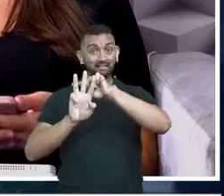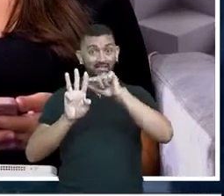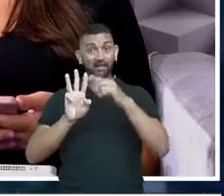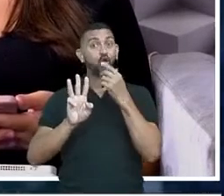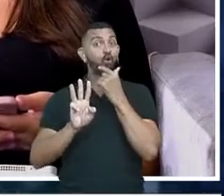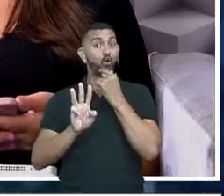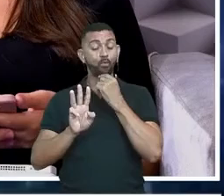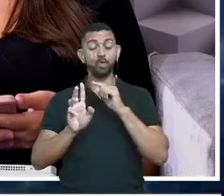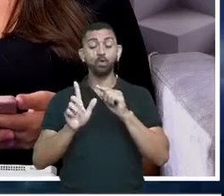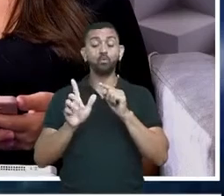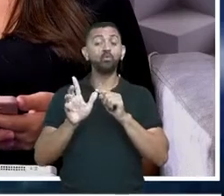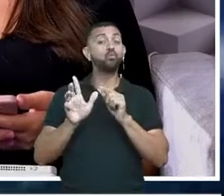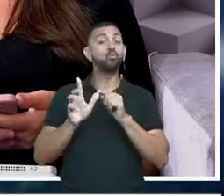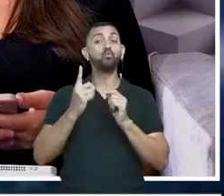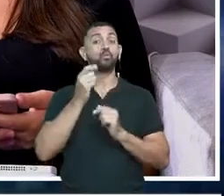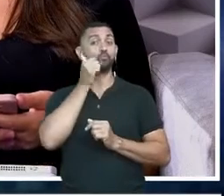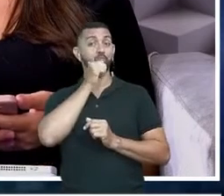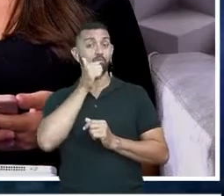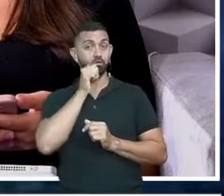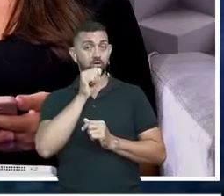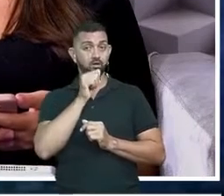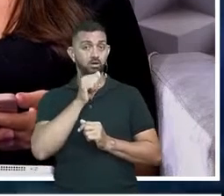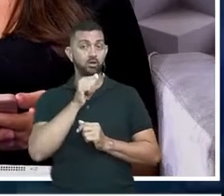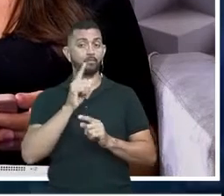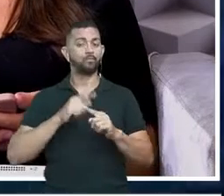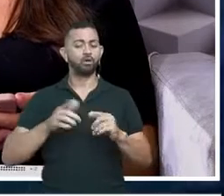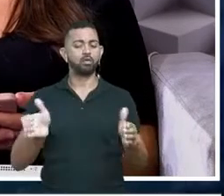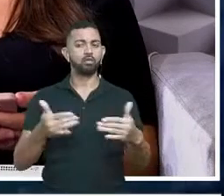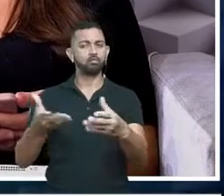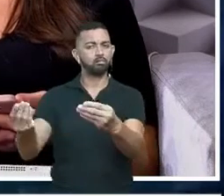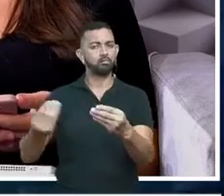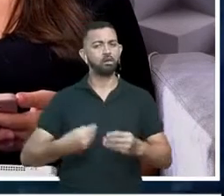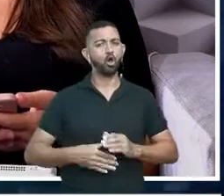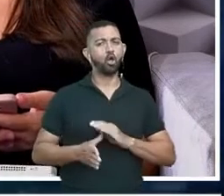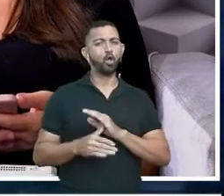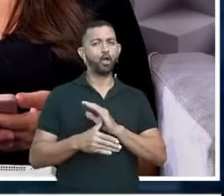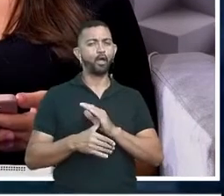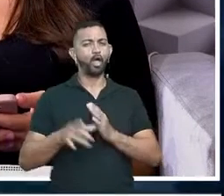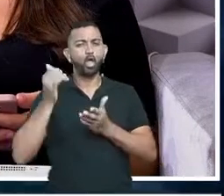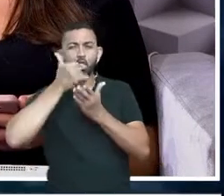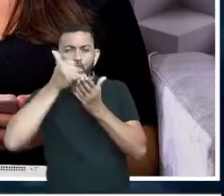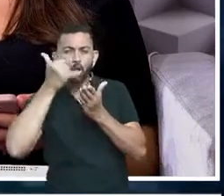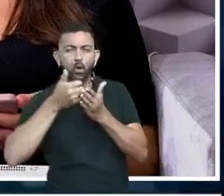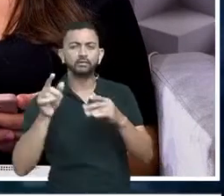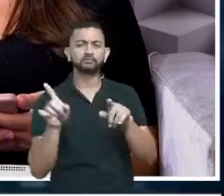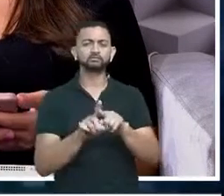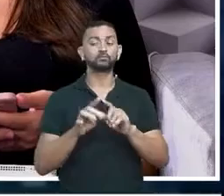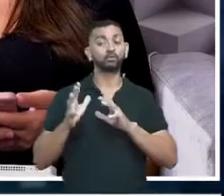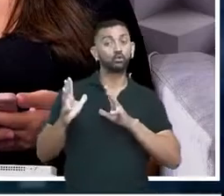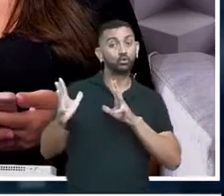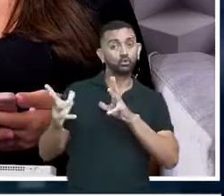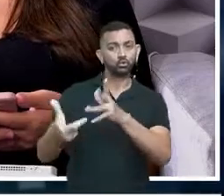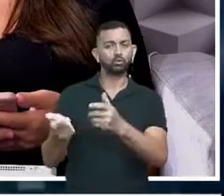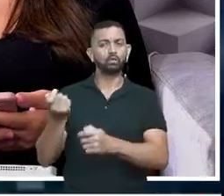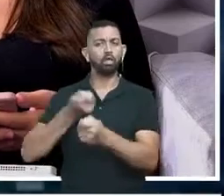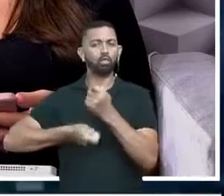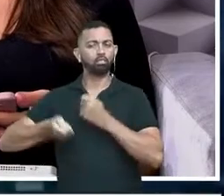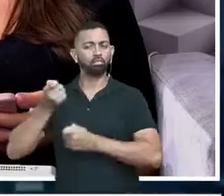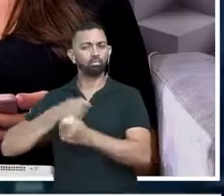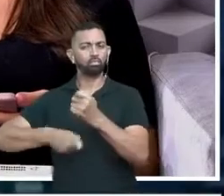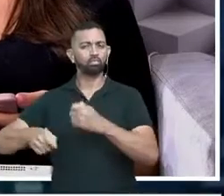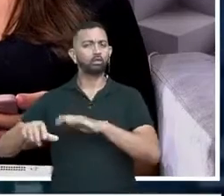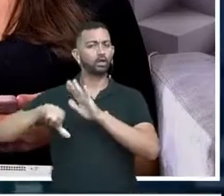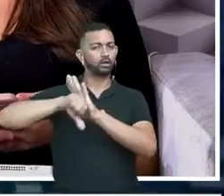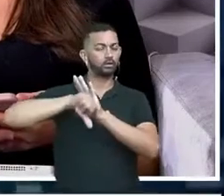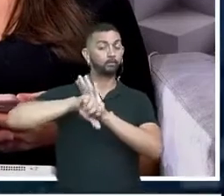e uma mulher grávida foram presas como comparsas né receptação estavam no local com drogas também todo mundo da